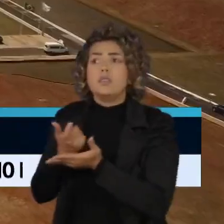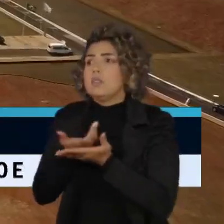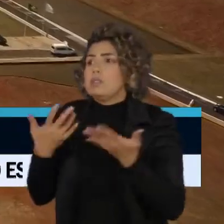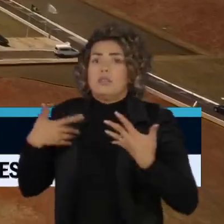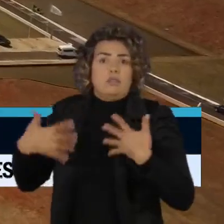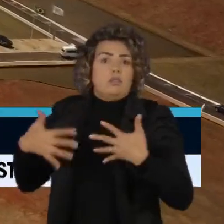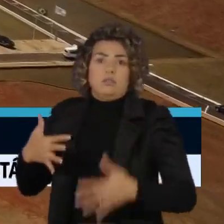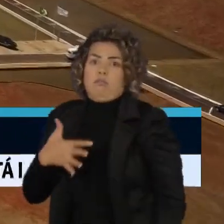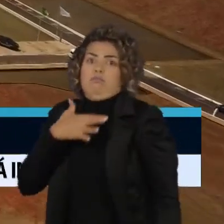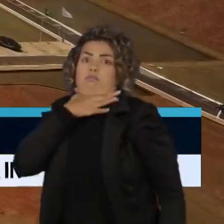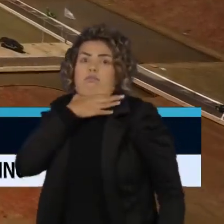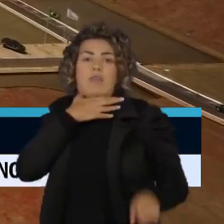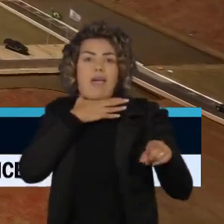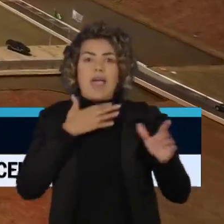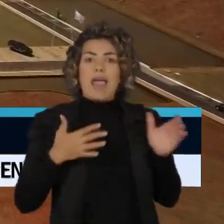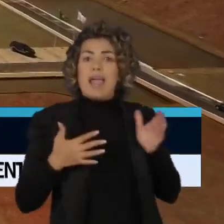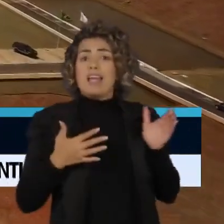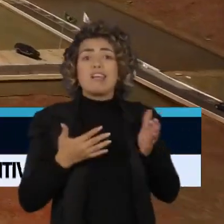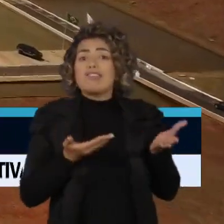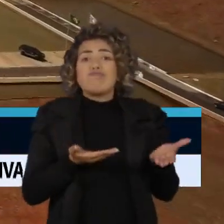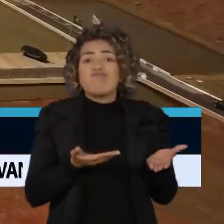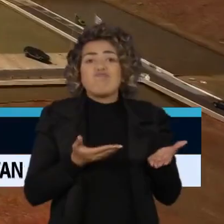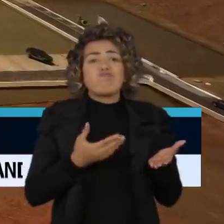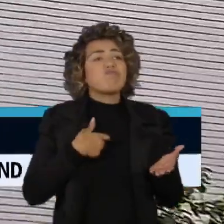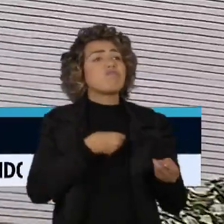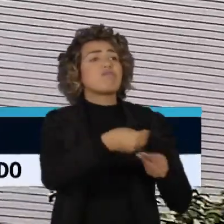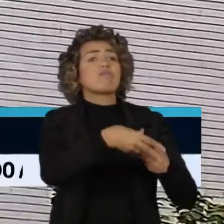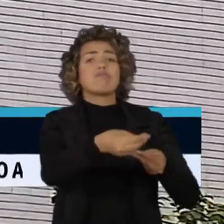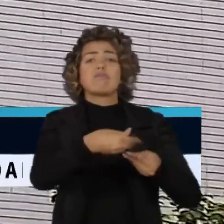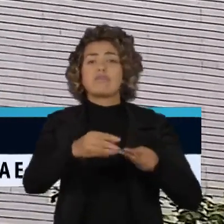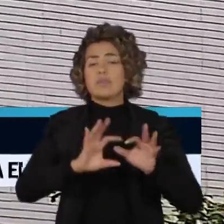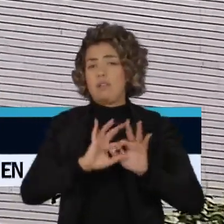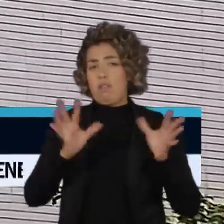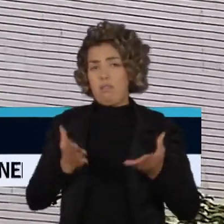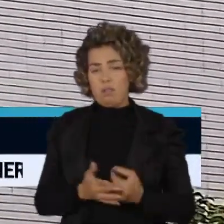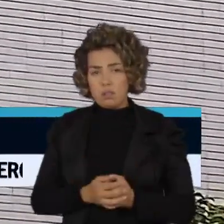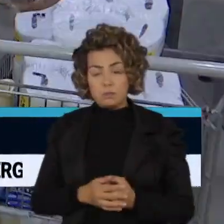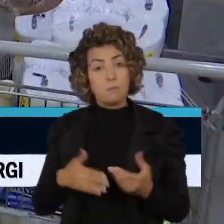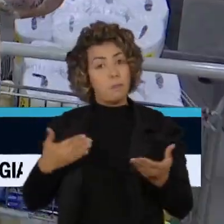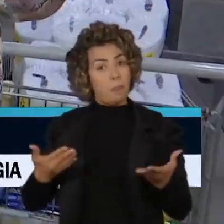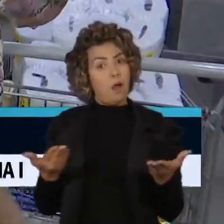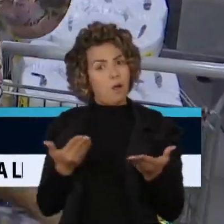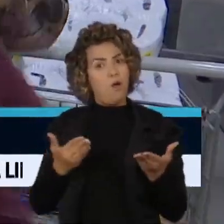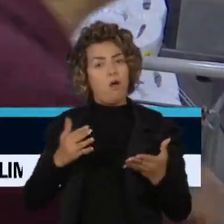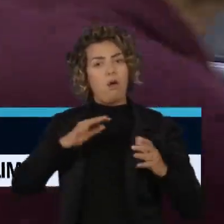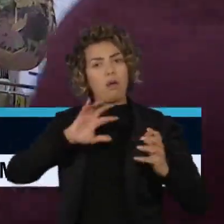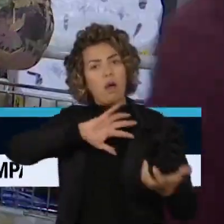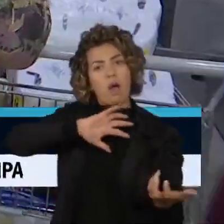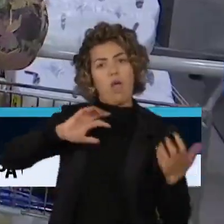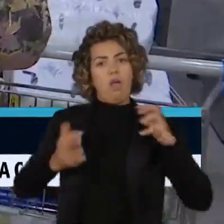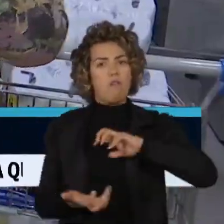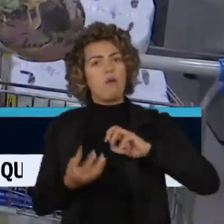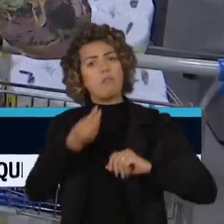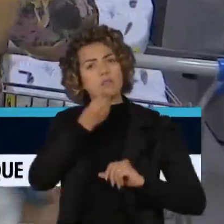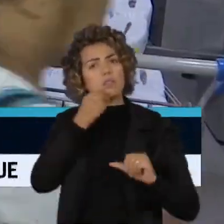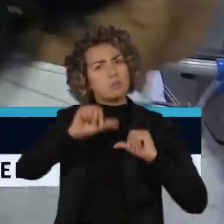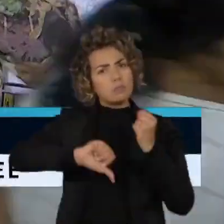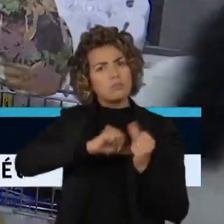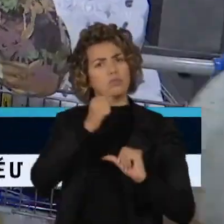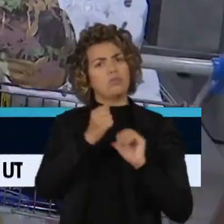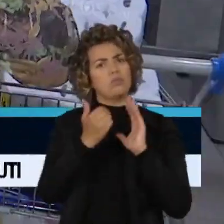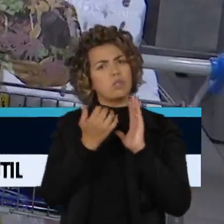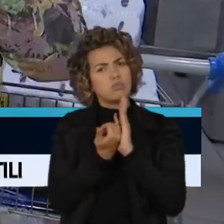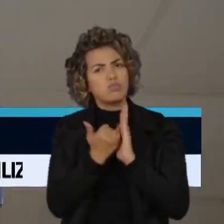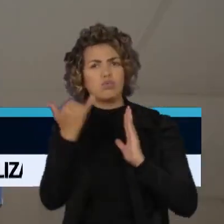abastados na reforma tributária que está sendo discutida no Congresso com o apoio do governo a uma proposta para corrigir essa